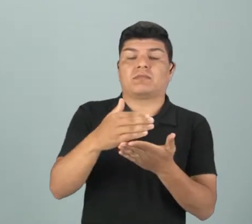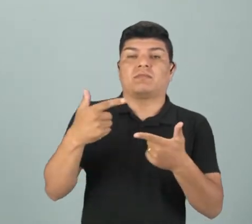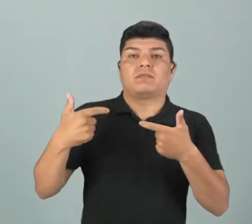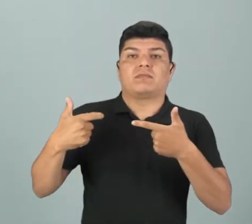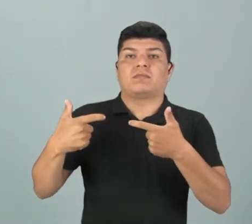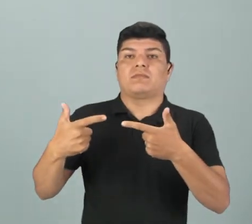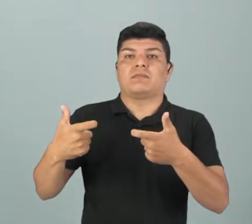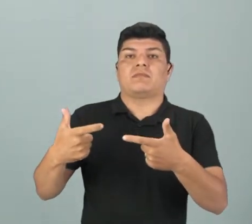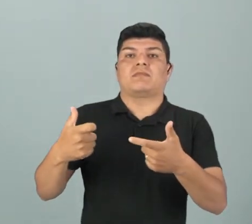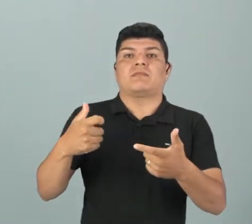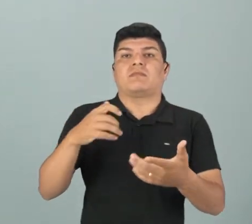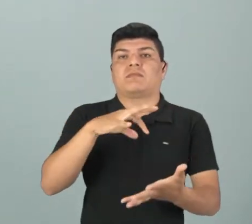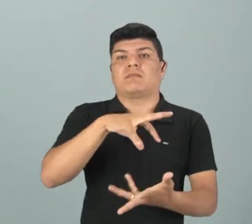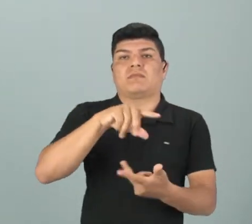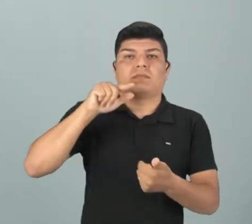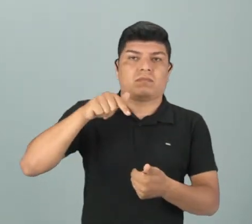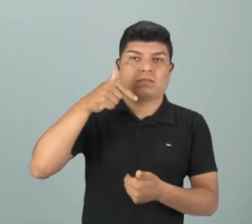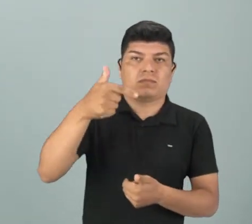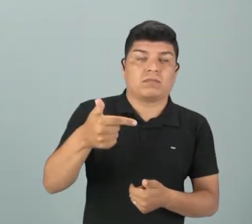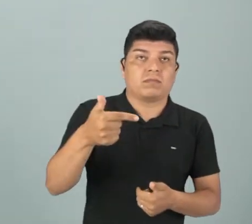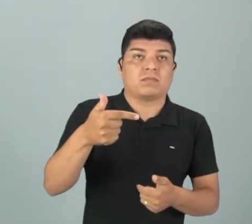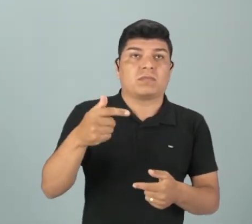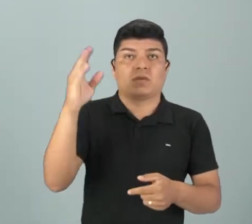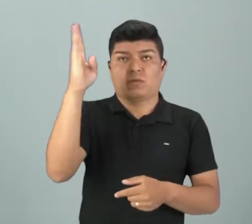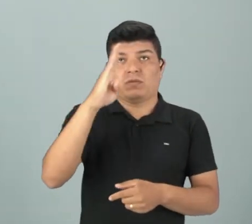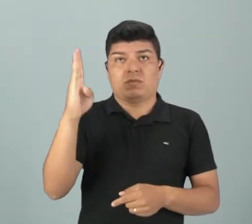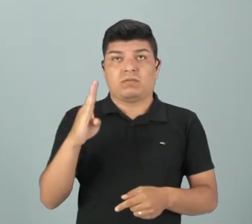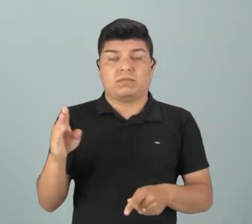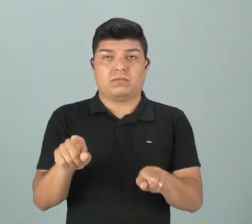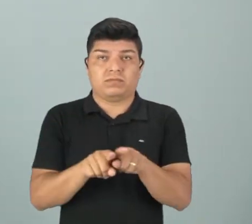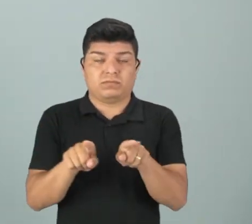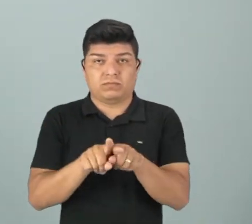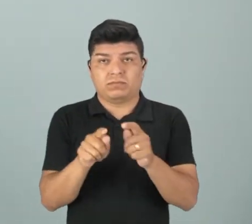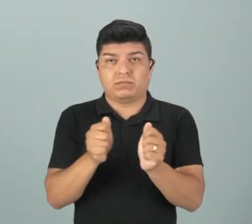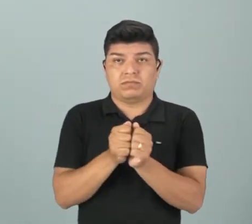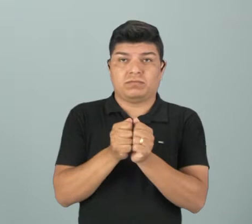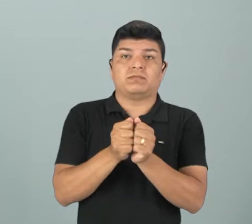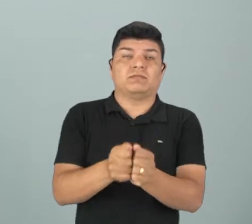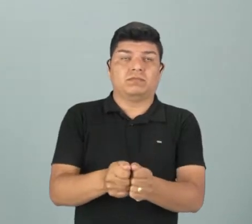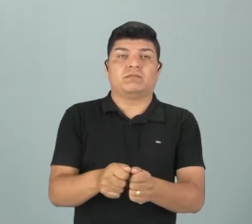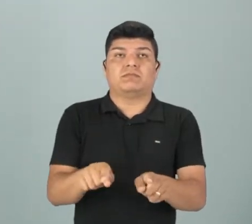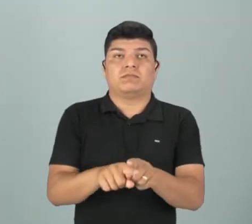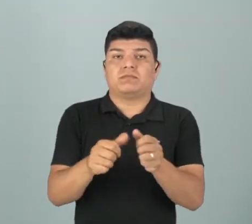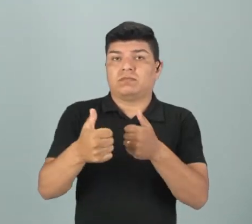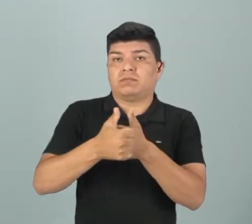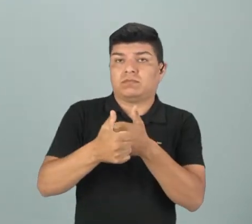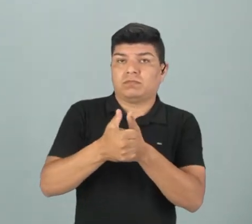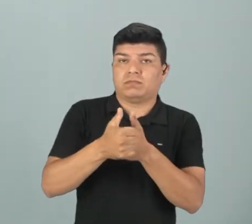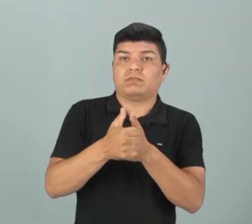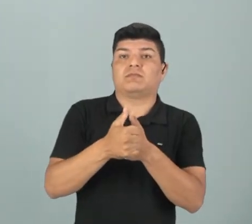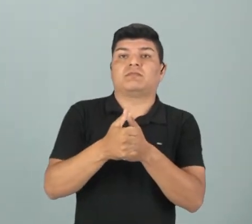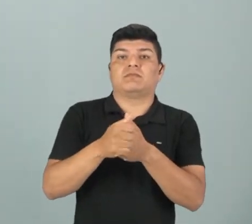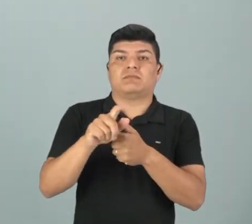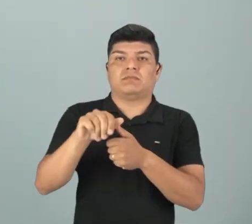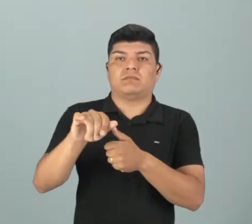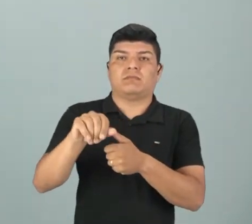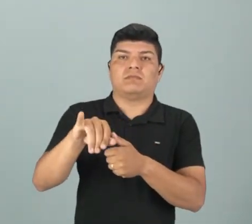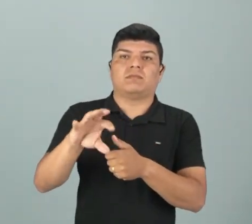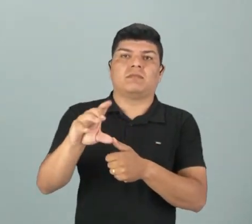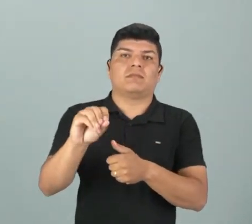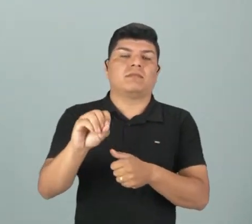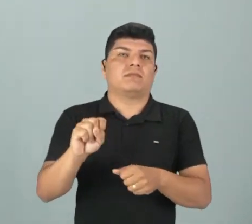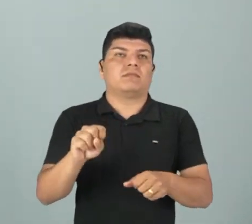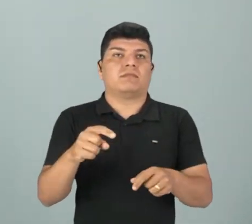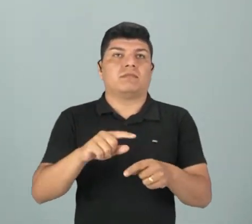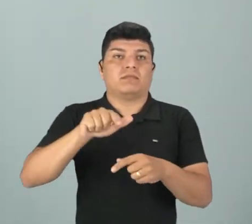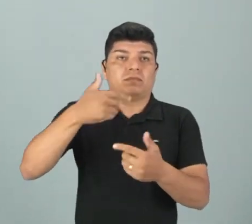já posteriormente. E o Brasil também vai ter uma participação na guerra ao lado dos aliados. A gente já viu nas